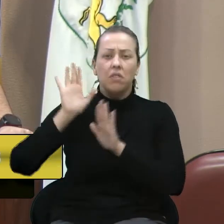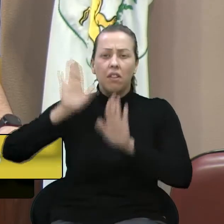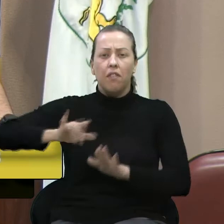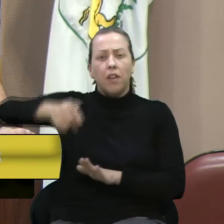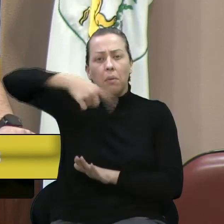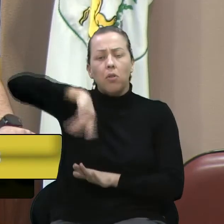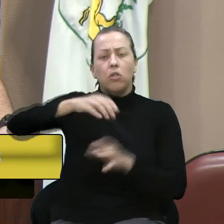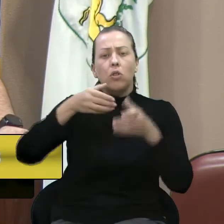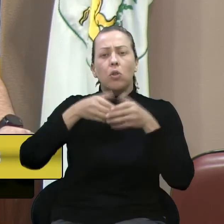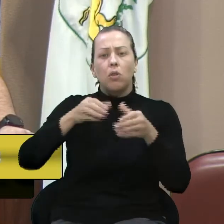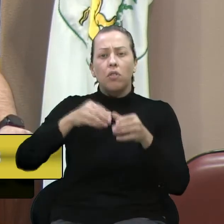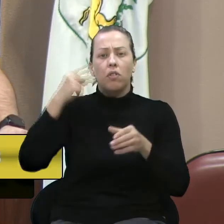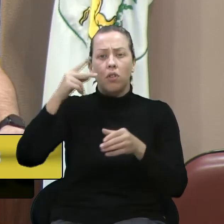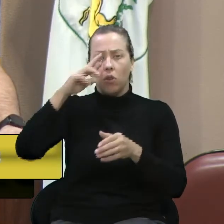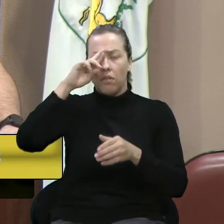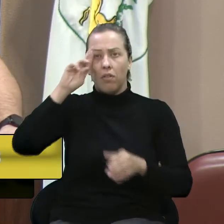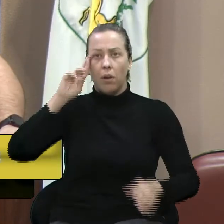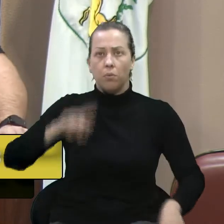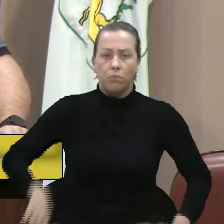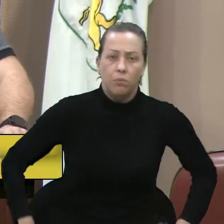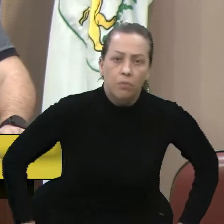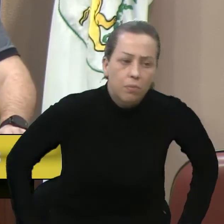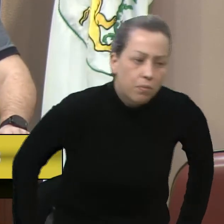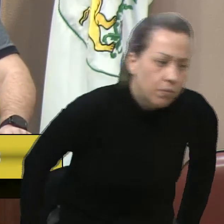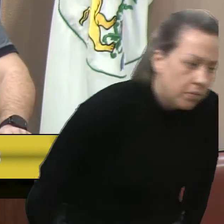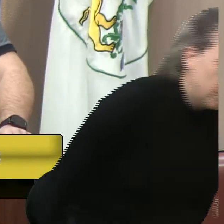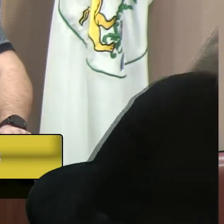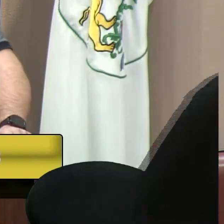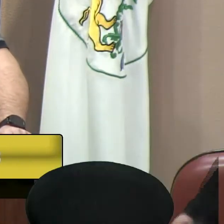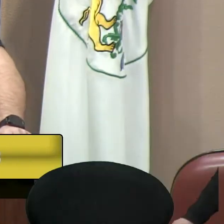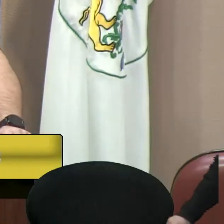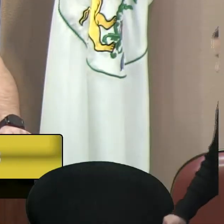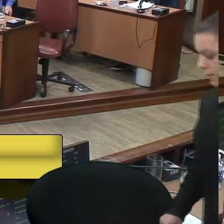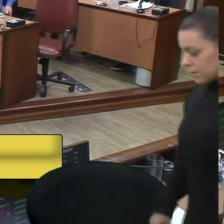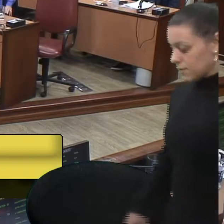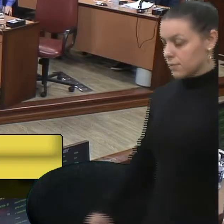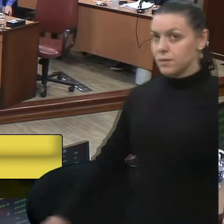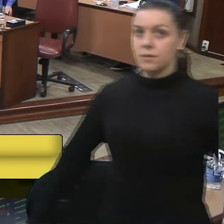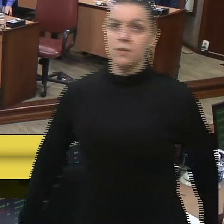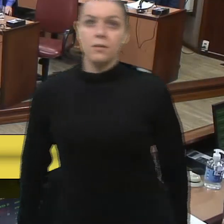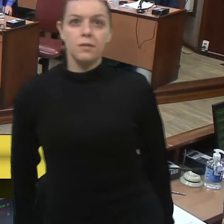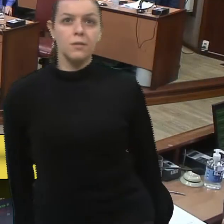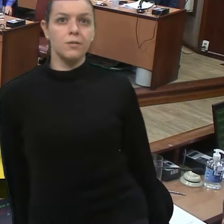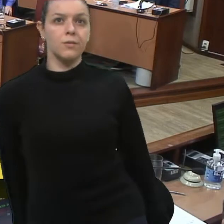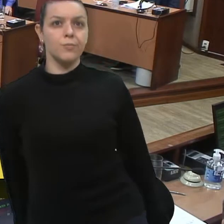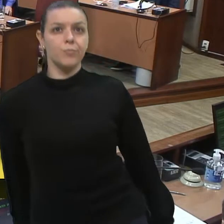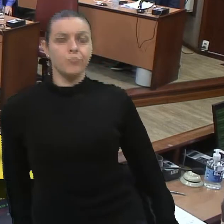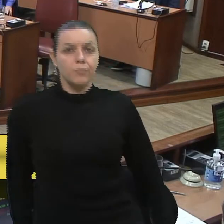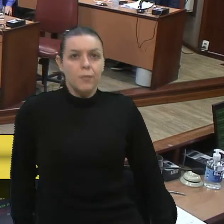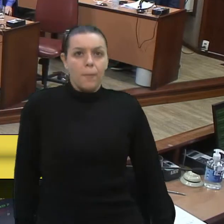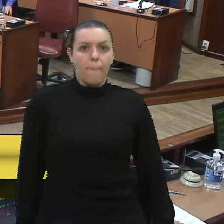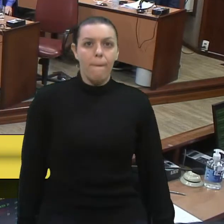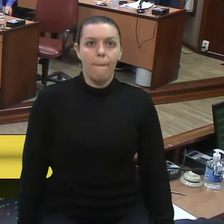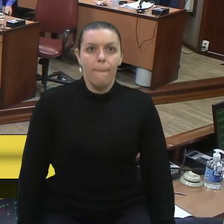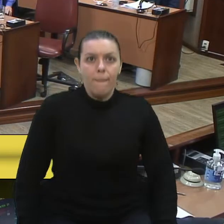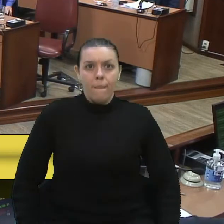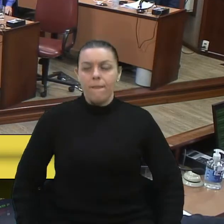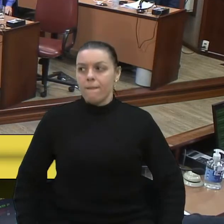mundo que conviveu com ele. Vereador Rafael, seu à parte. Vereador Felipe, eu tenho na minha assessoria um jornalista, Daniel